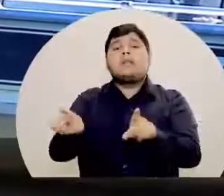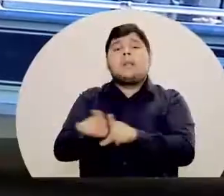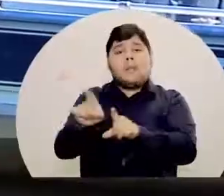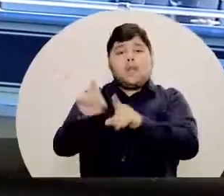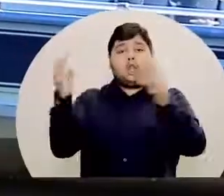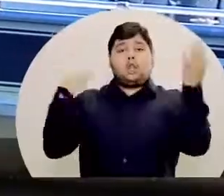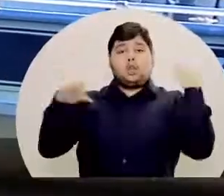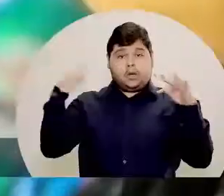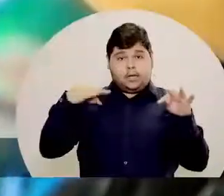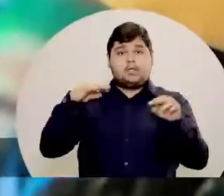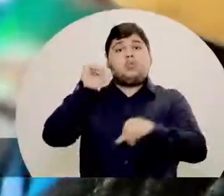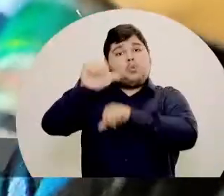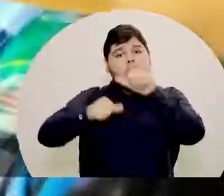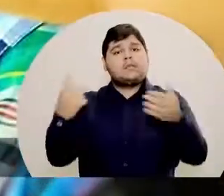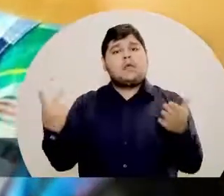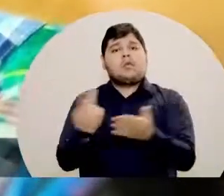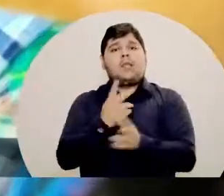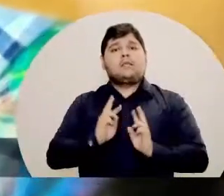o resultado aparece.